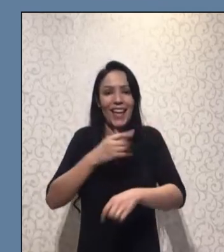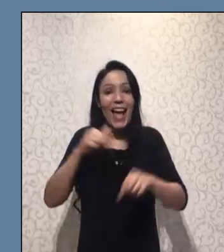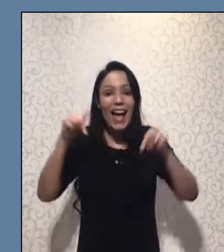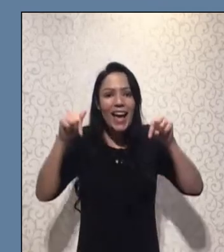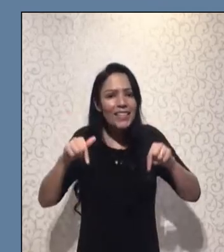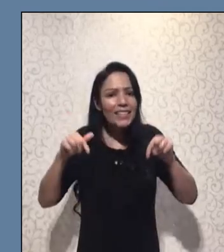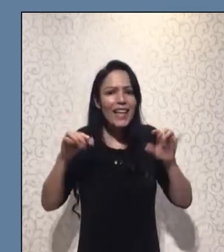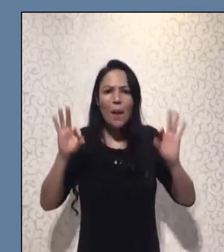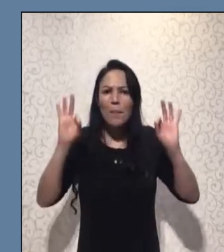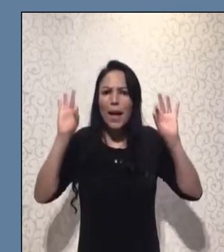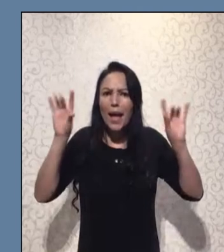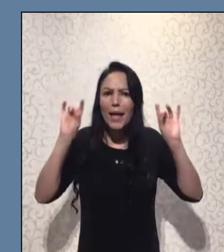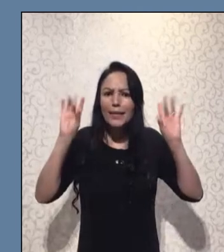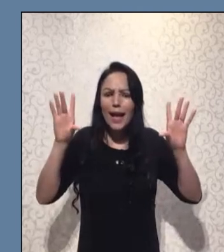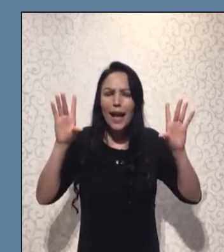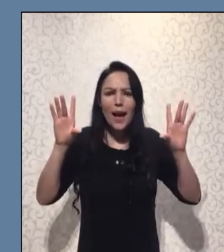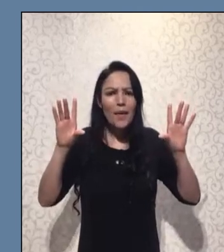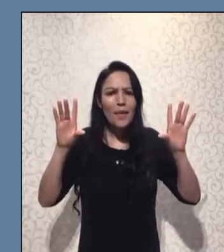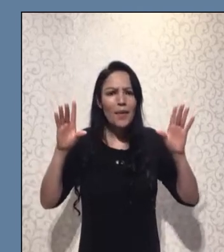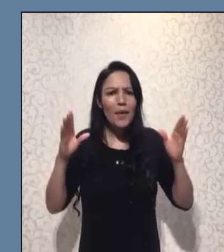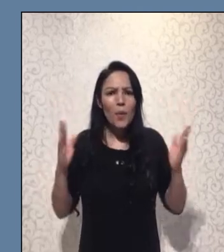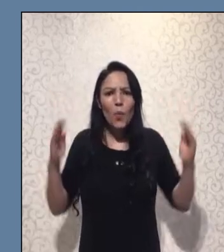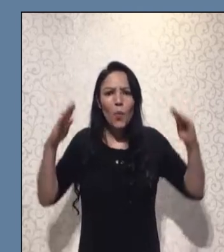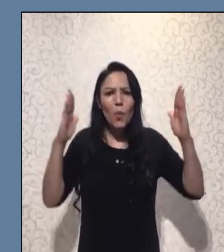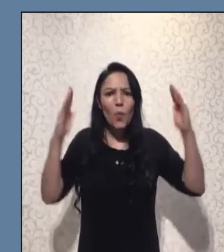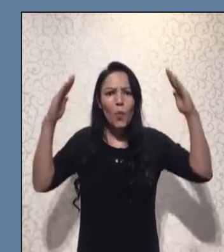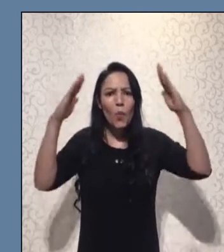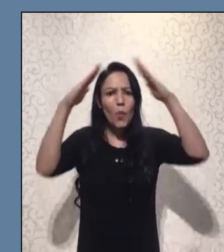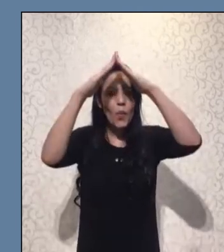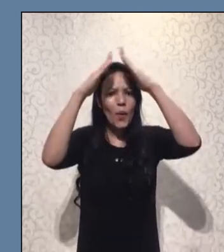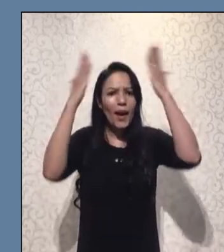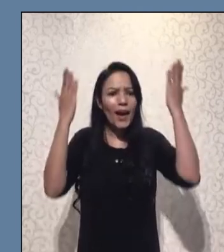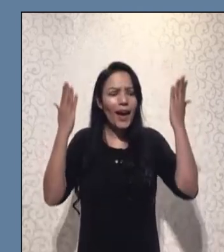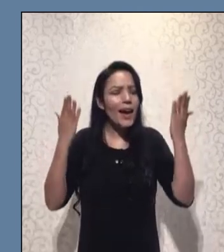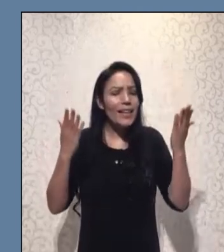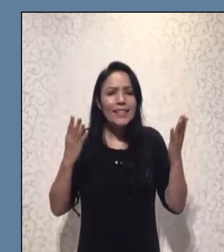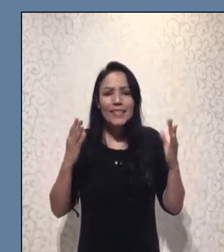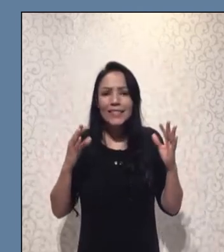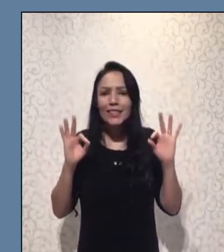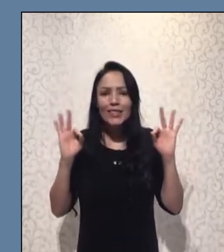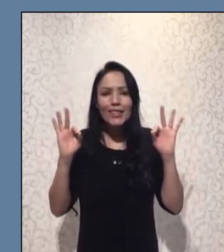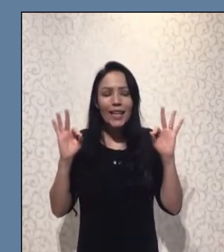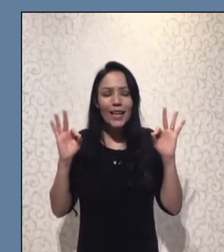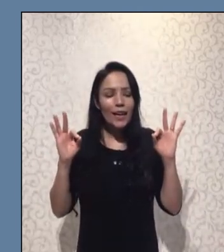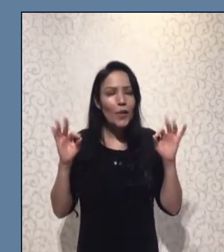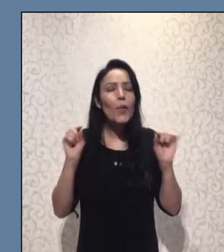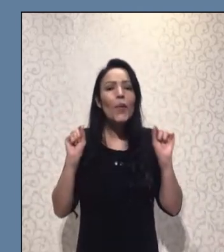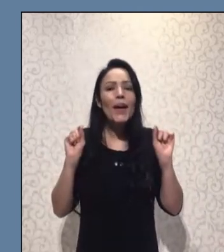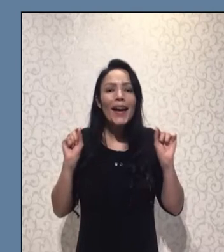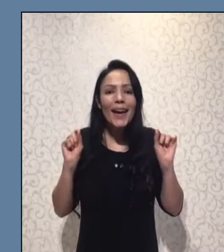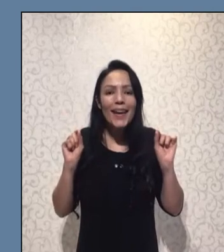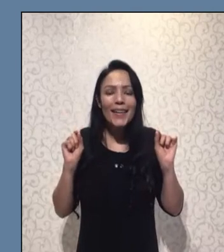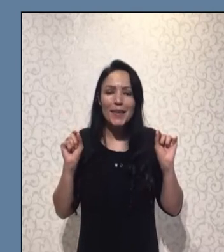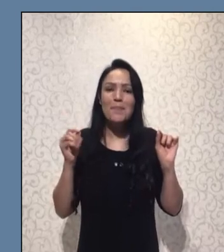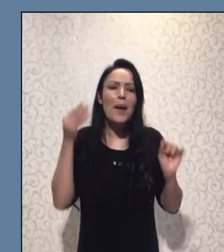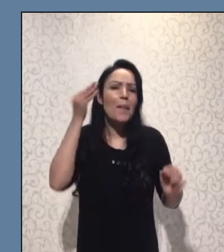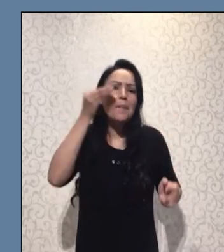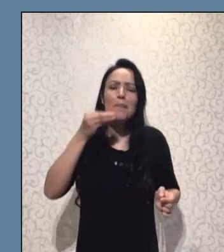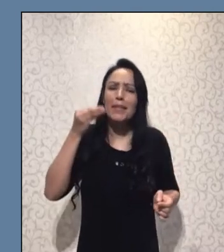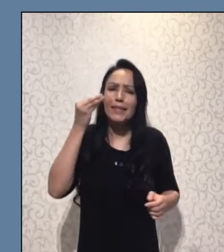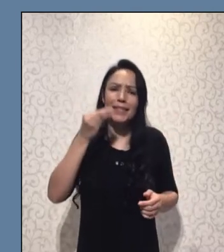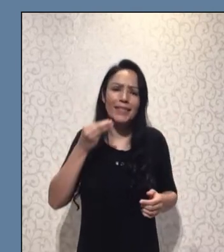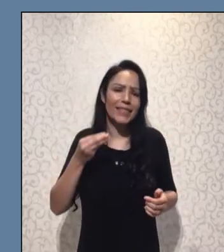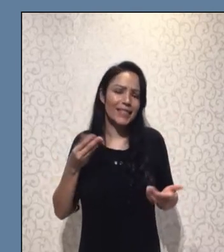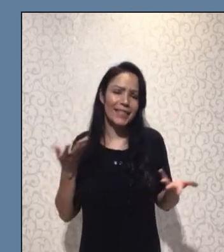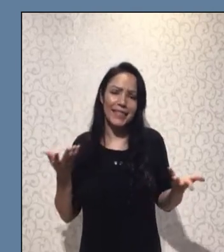significa esse monumento, né? Então, eu acho que essa experiência é uma experiência muito única, e tem mesmo, aquilo